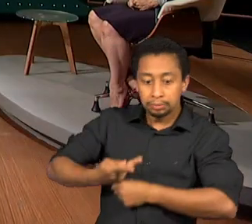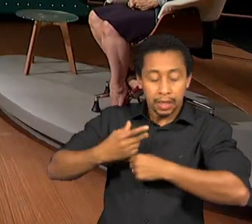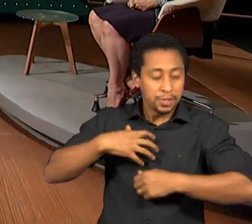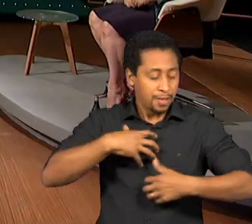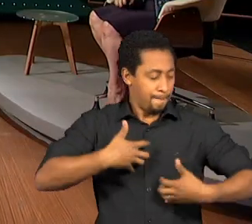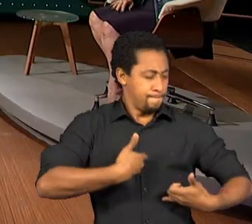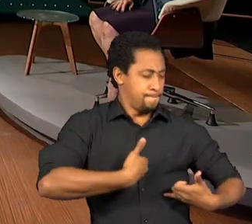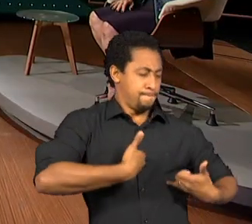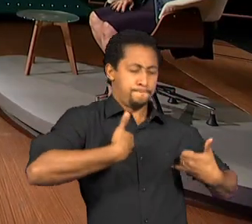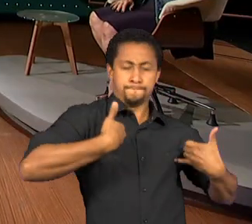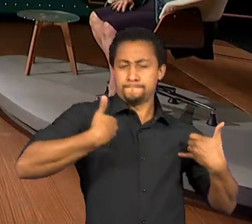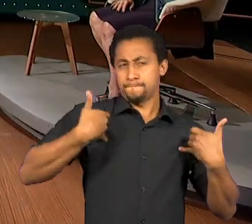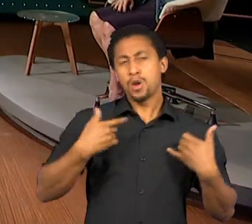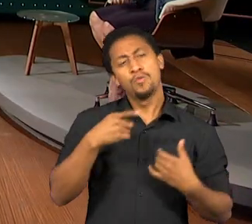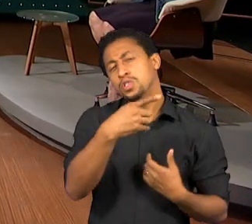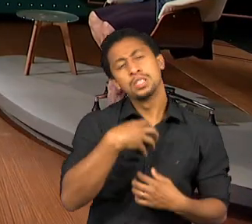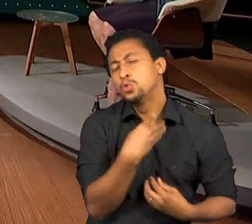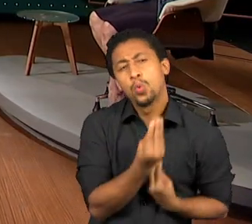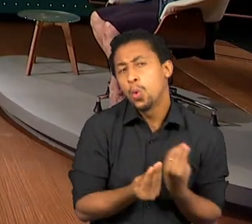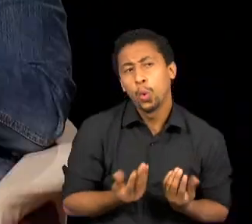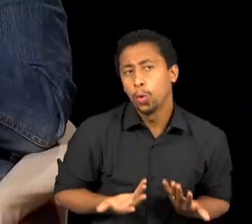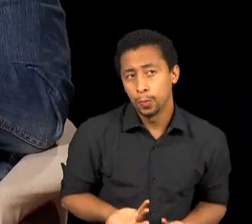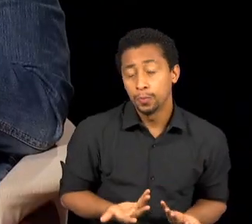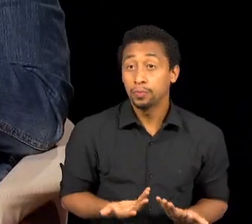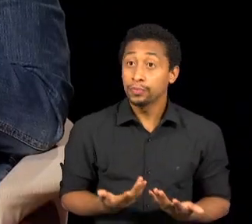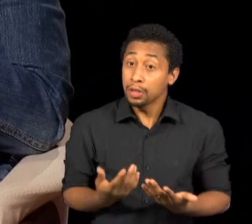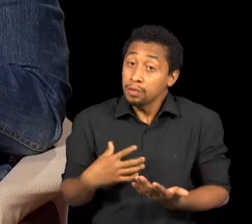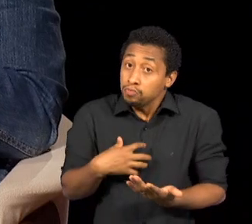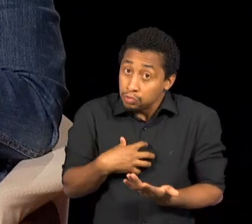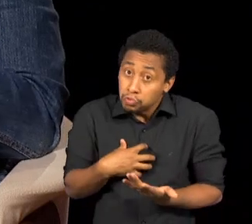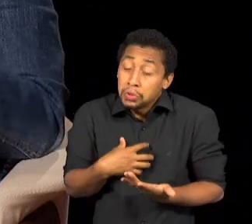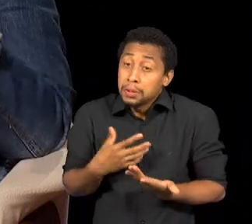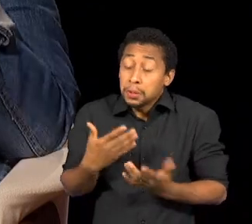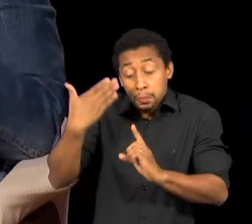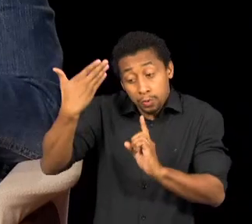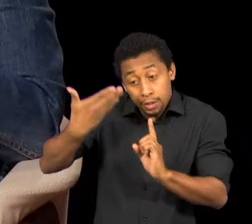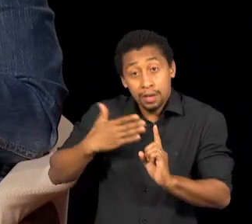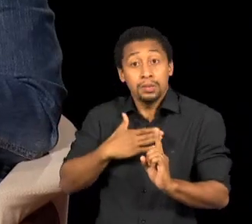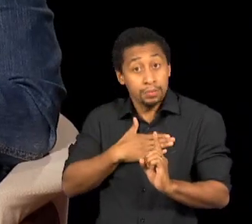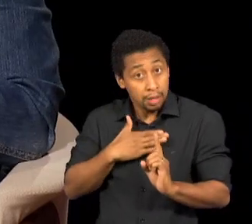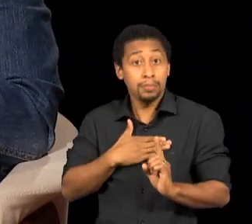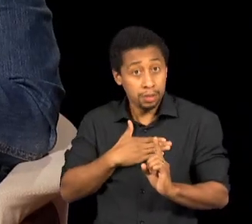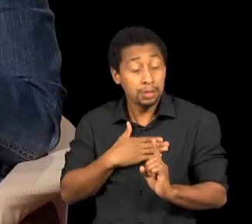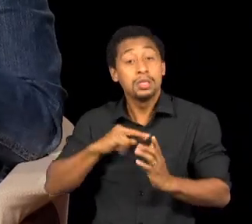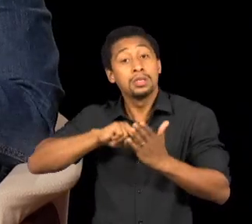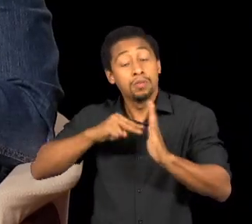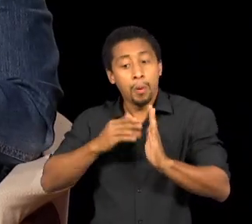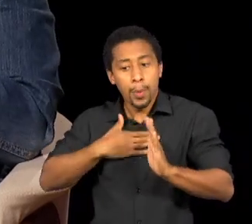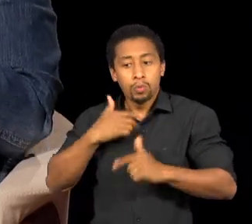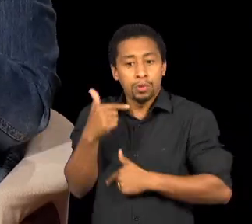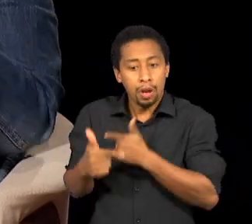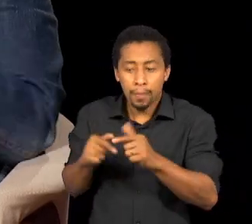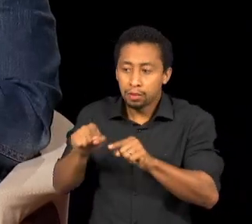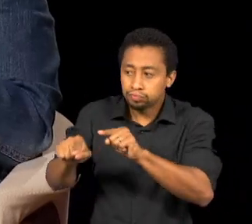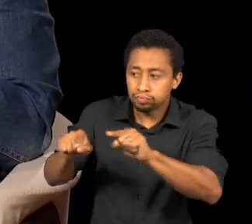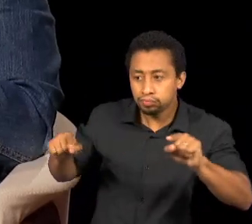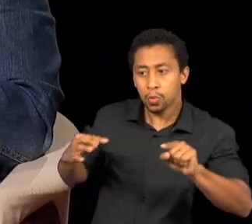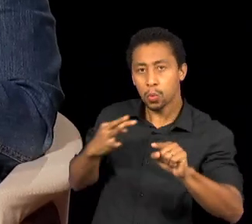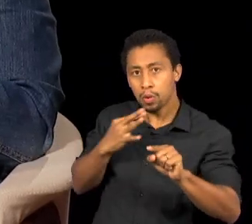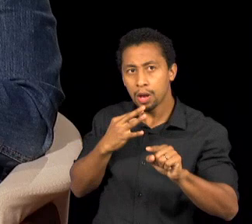verdade. Eu sentia que era o reconhecimento e que para mim era muito importante saber que eu estava no